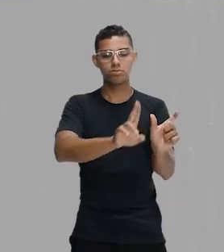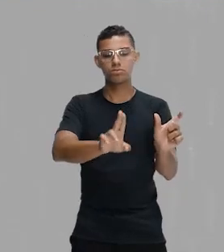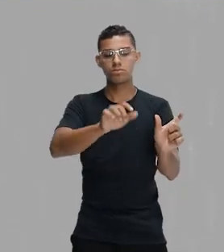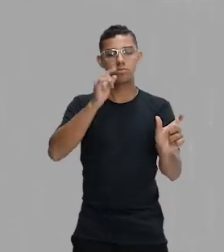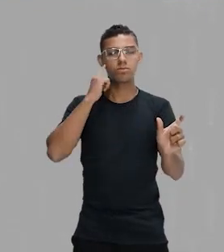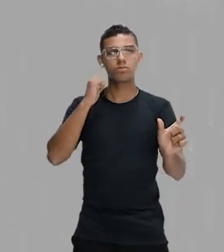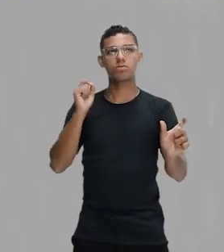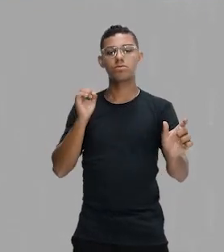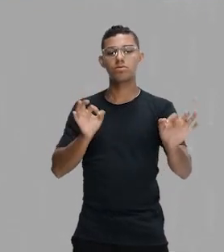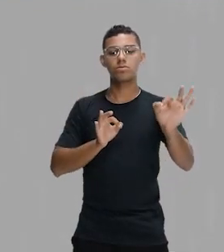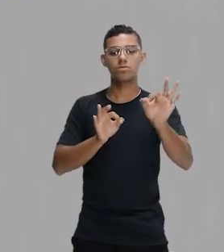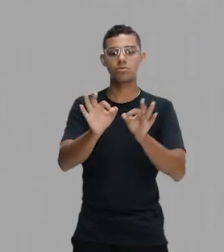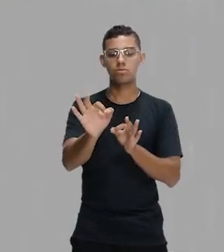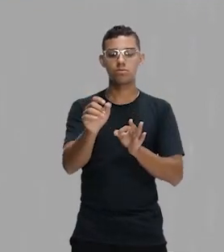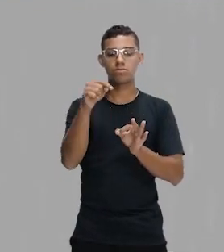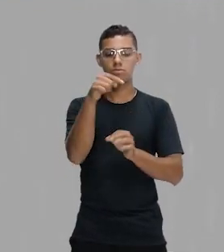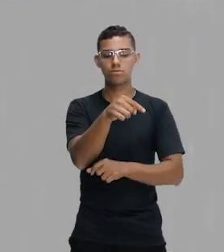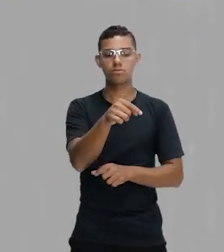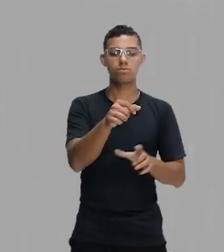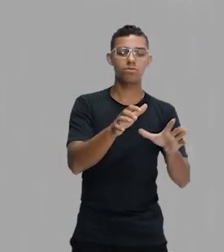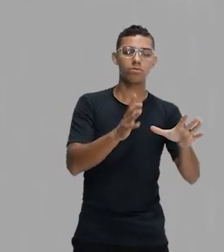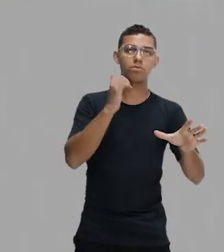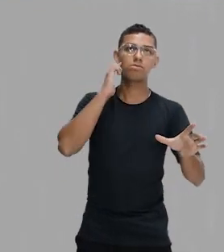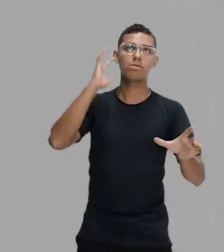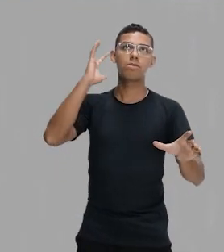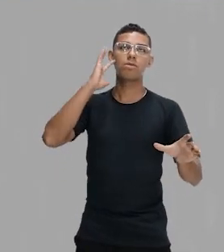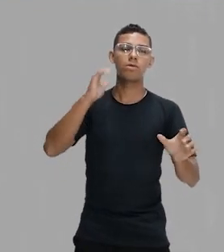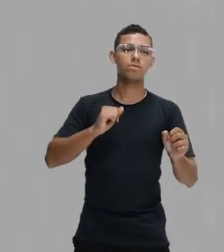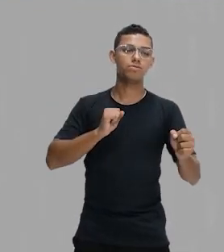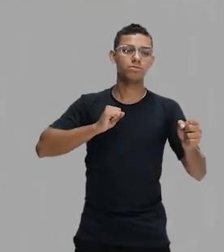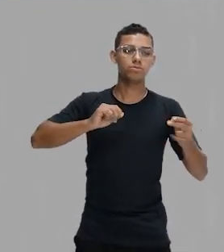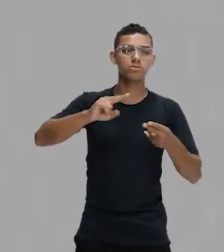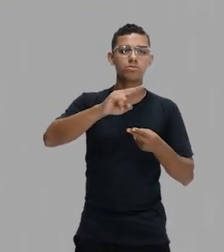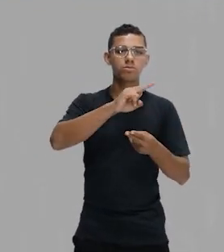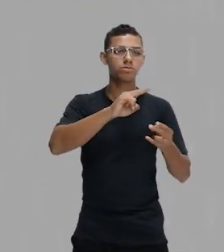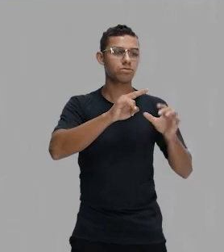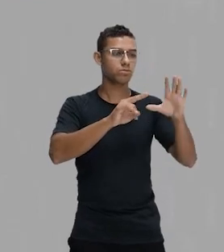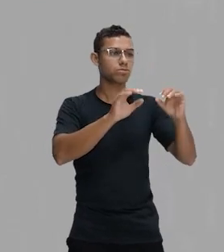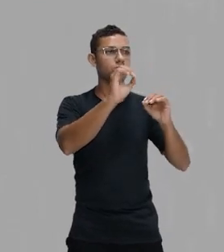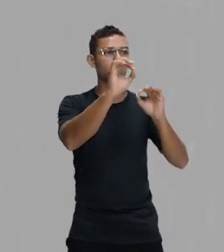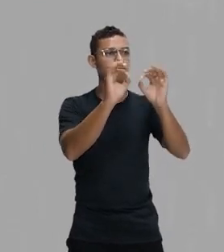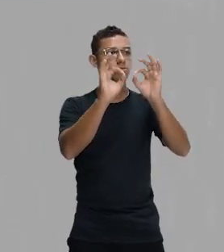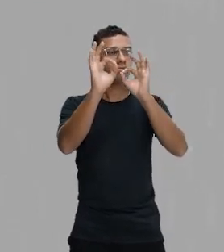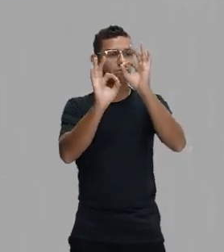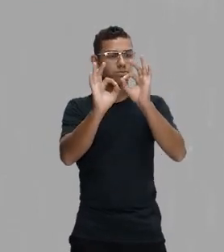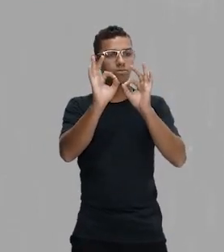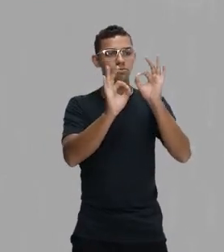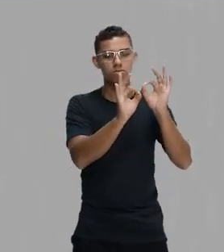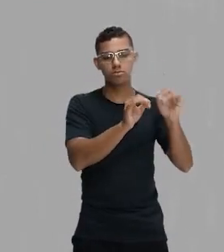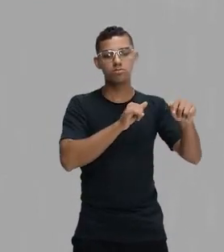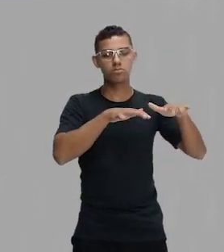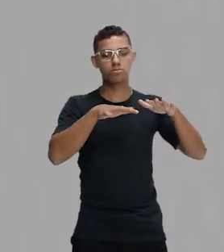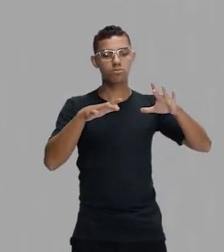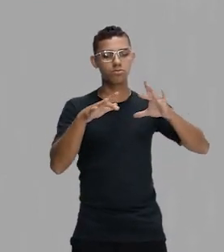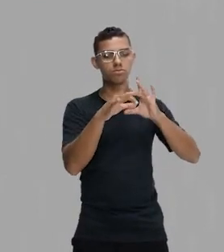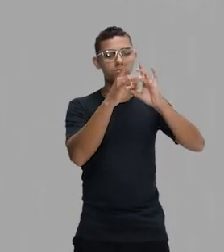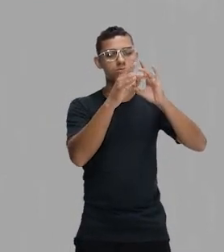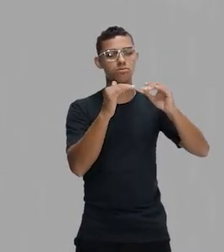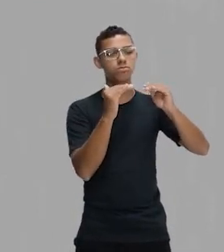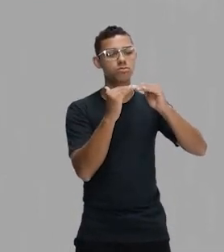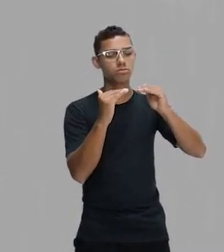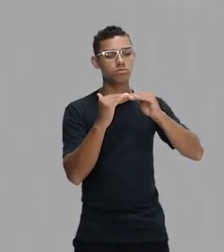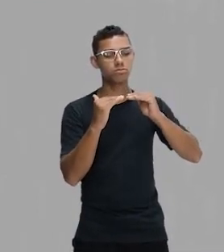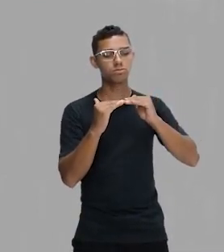para dar essa organização. Ou seja, é um universo cuja os seus movimentos, todas as suas relações, elas têm